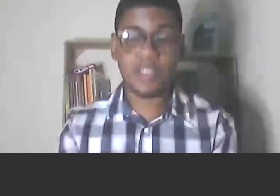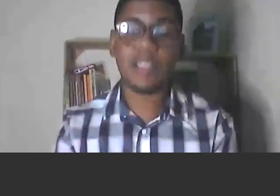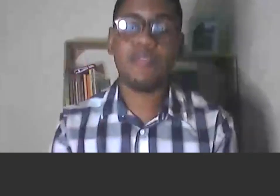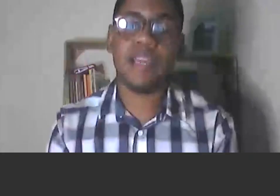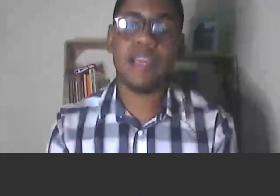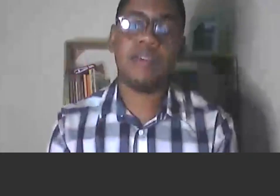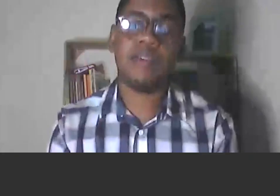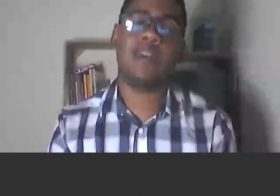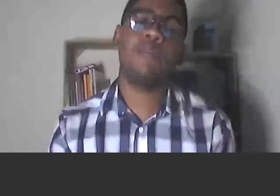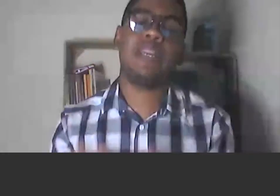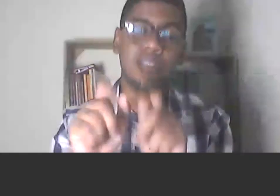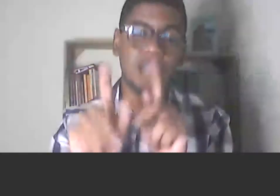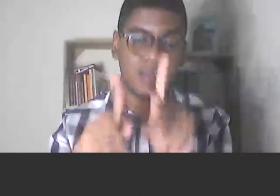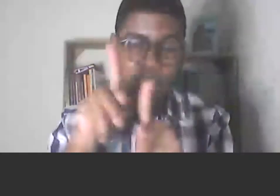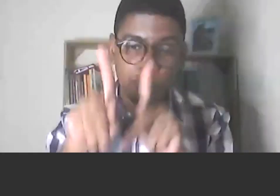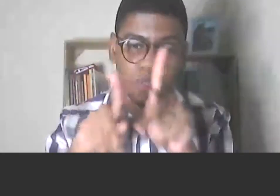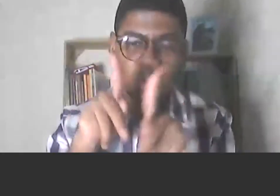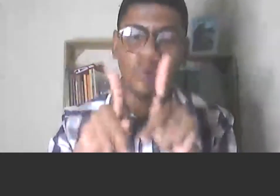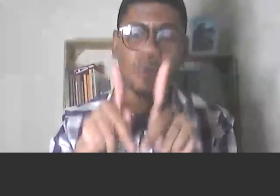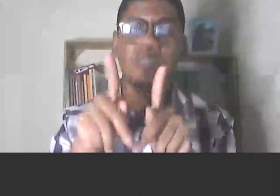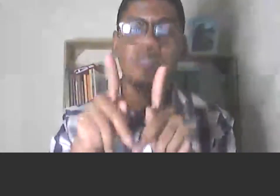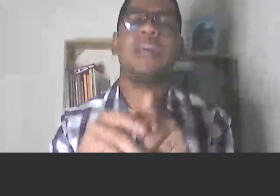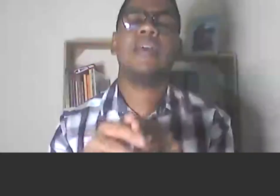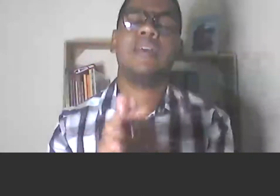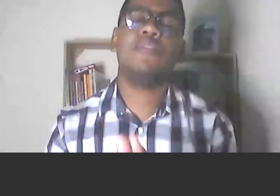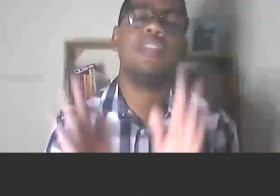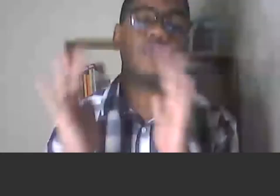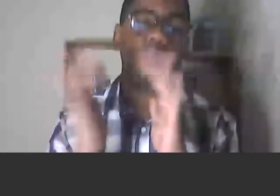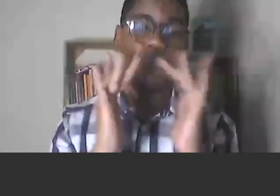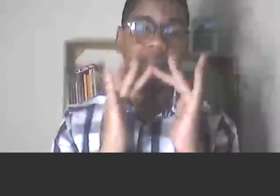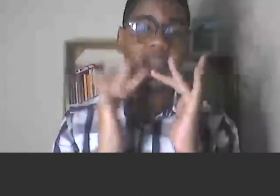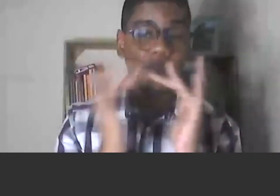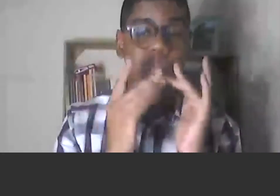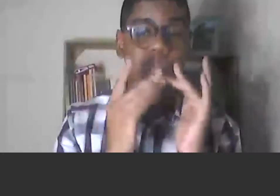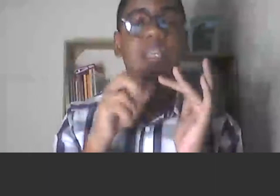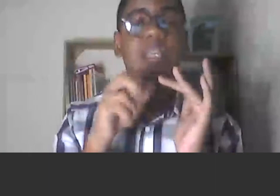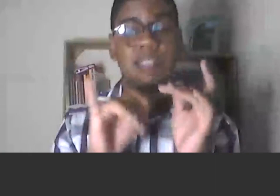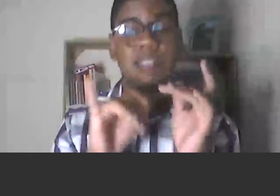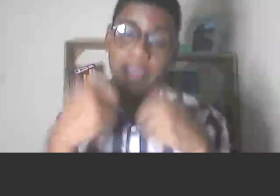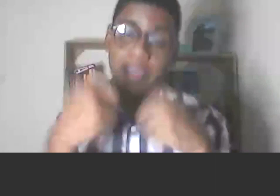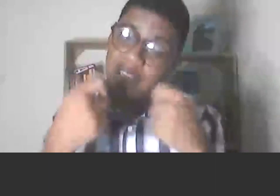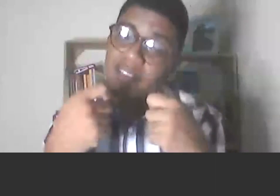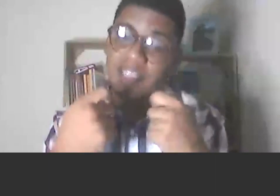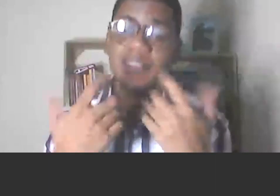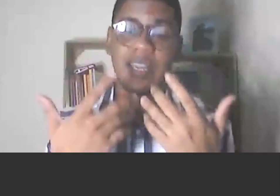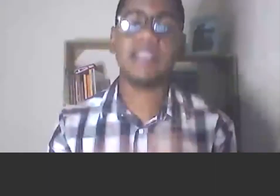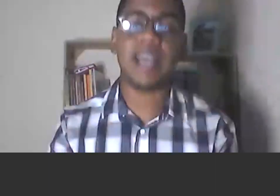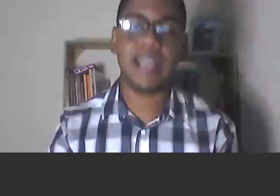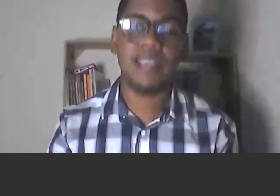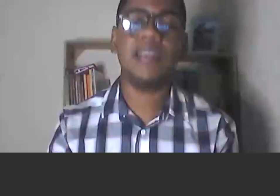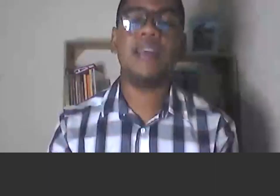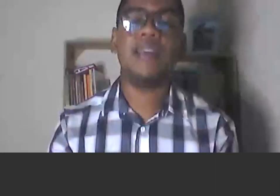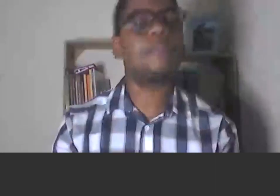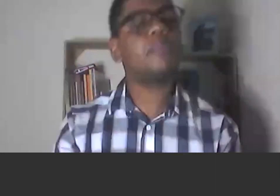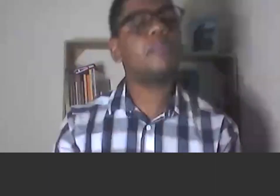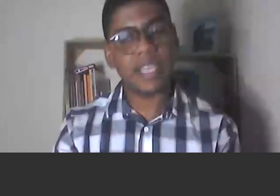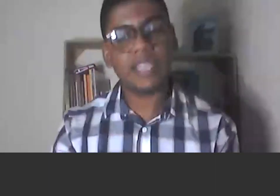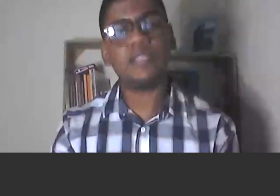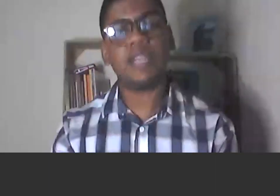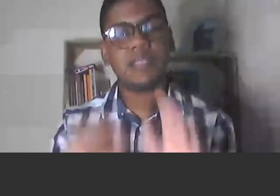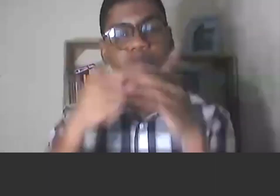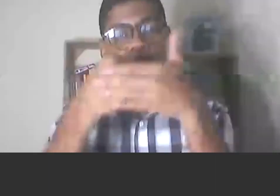tá? Evitem a aglomeração, né, de pessoas, evitem os contatos. Para quem precisa, né, sair,